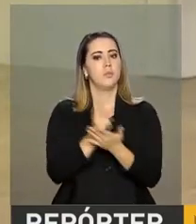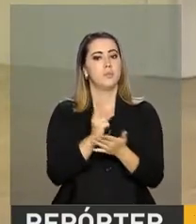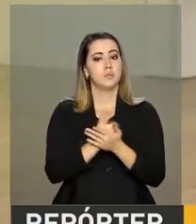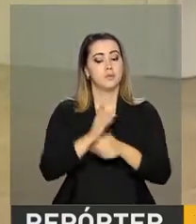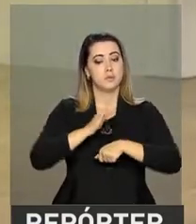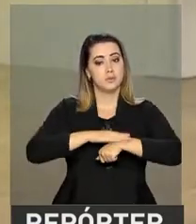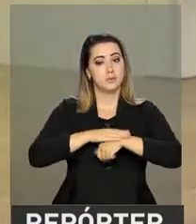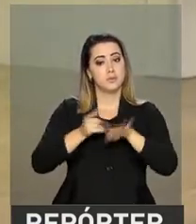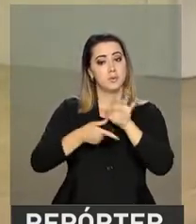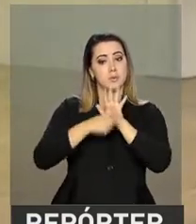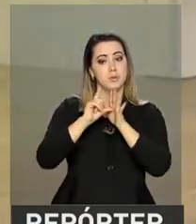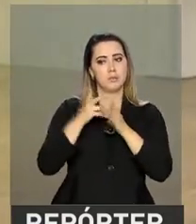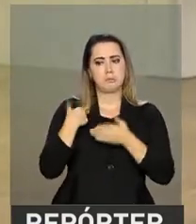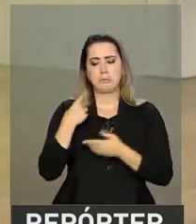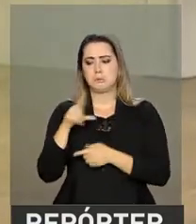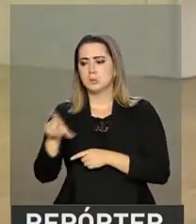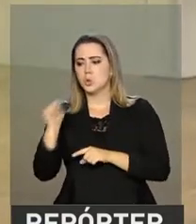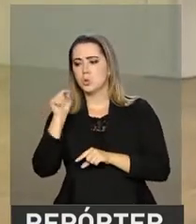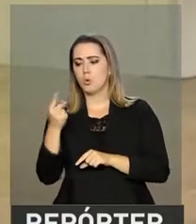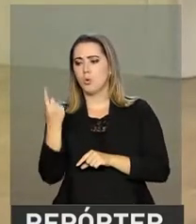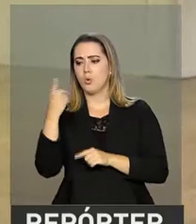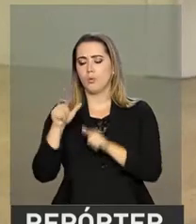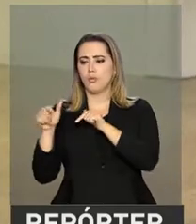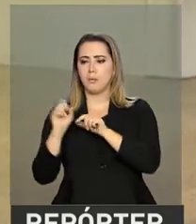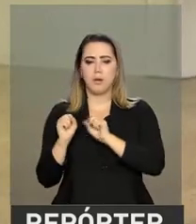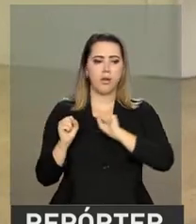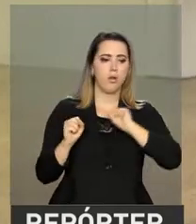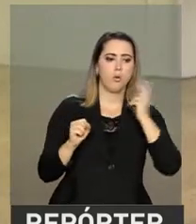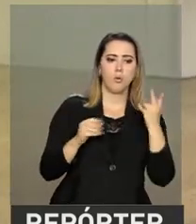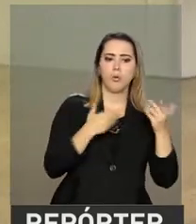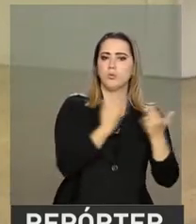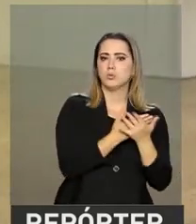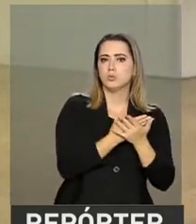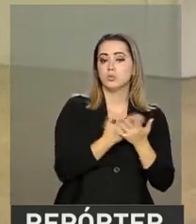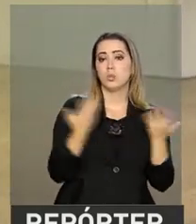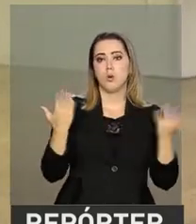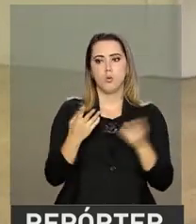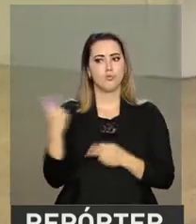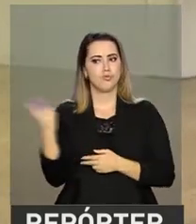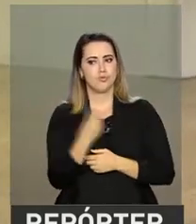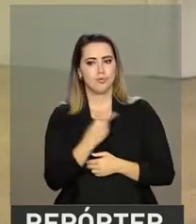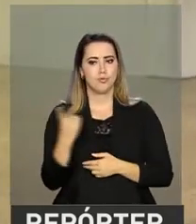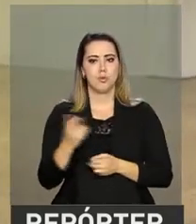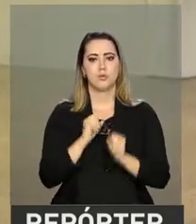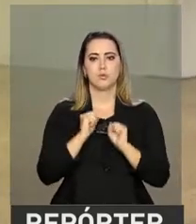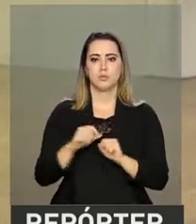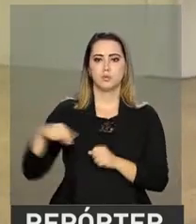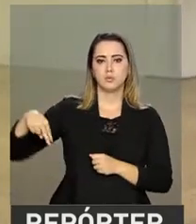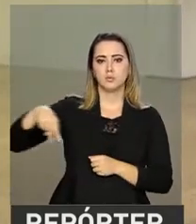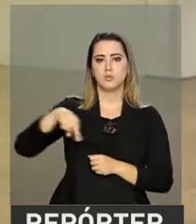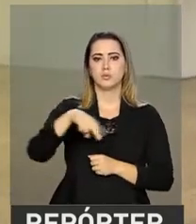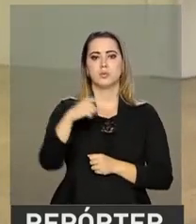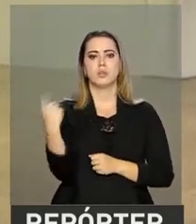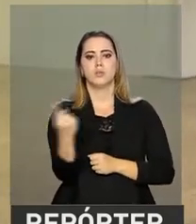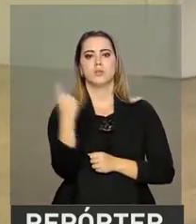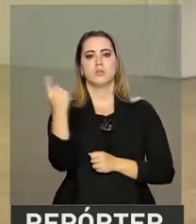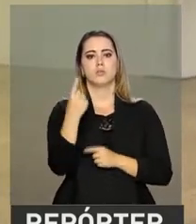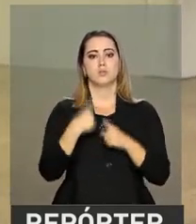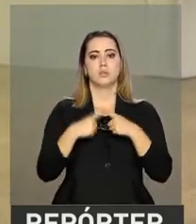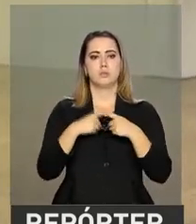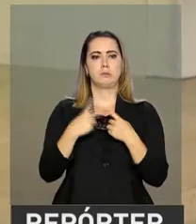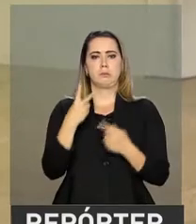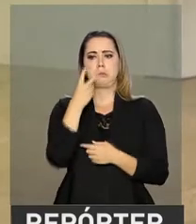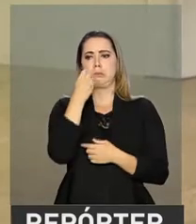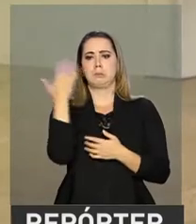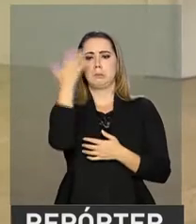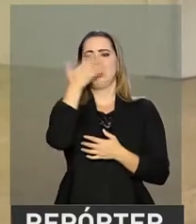antes eu tinha que dividir escolher um e optar por um ou por outro onde posso fazer os dois eu posso andar só porque antes era meio complicado você